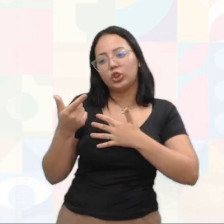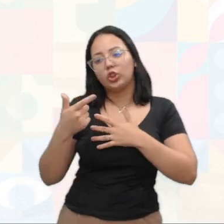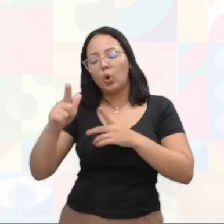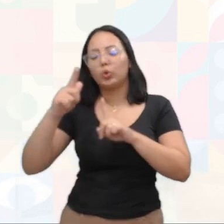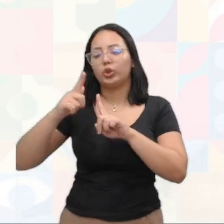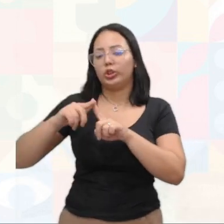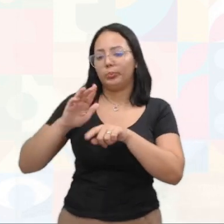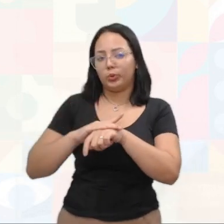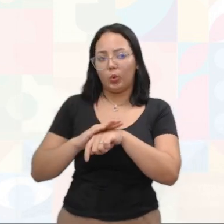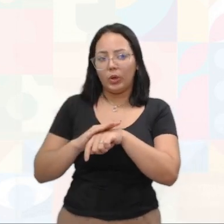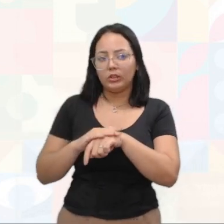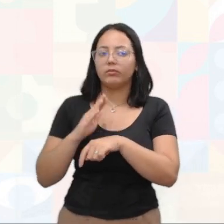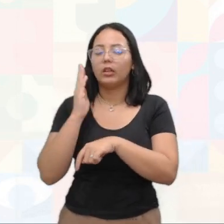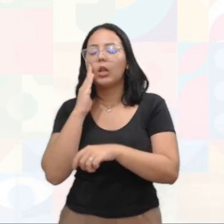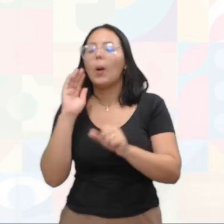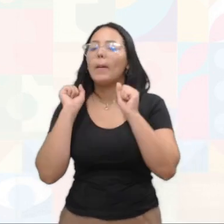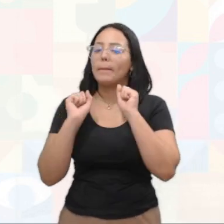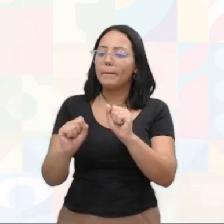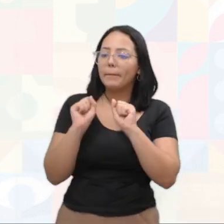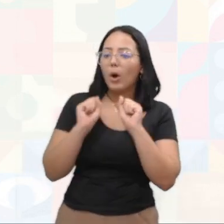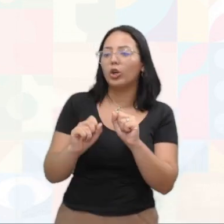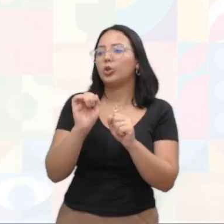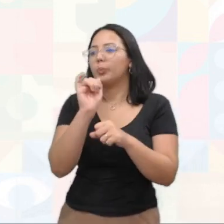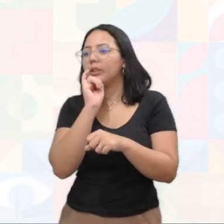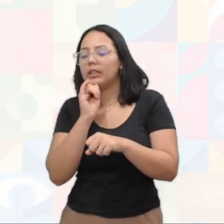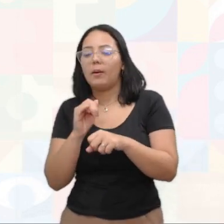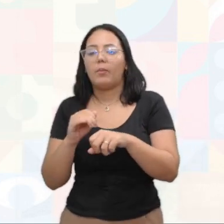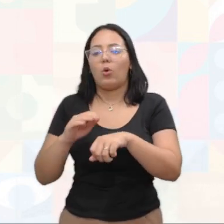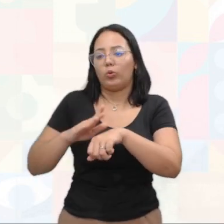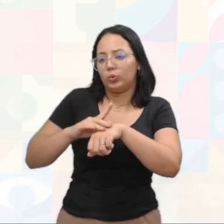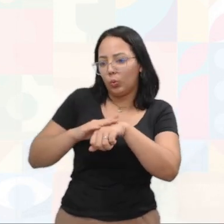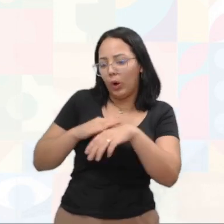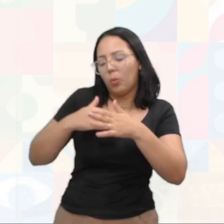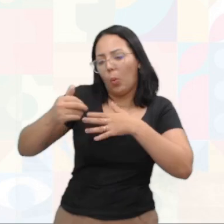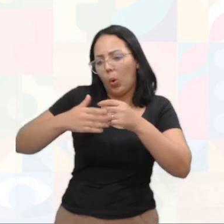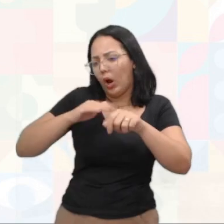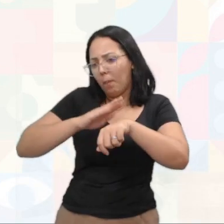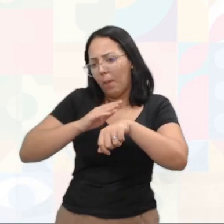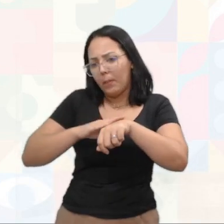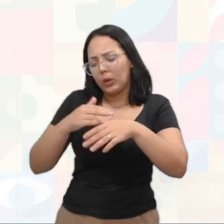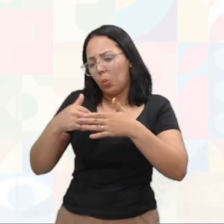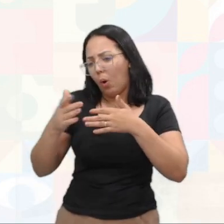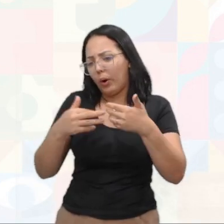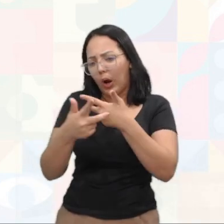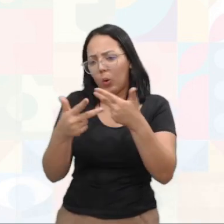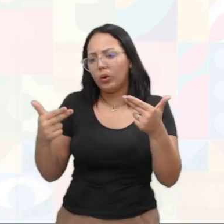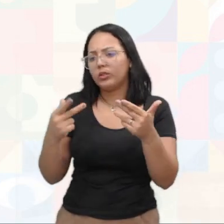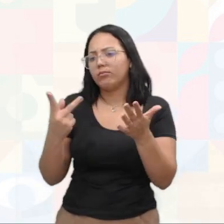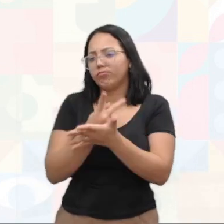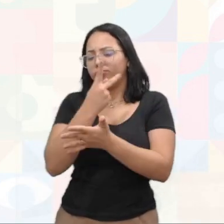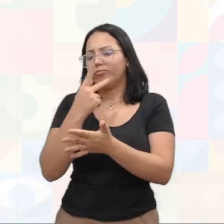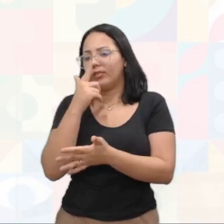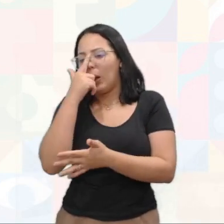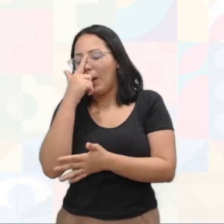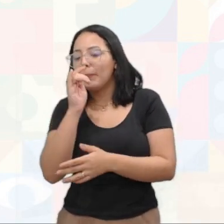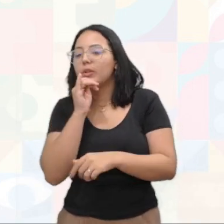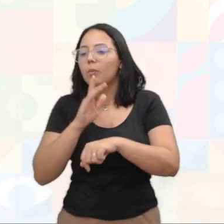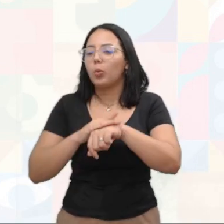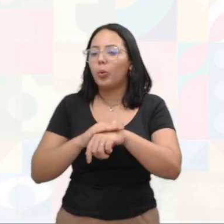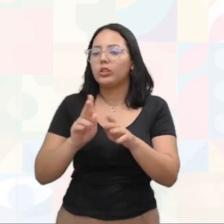quadros clínicos. Quer dizer, pode ser ocasionado, está sinalizado por alguma situação que está não adequada, como